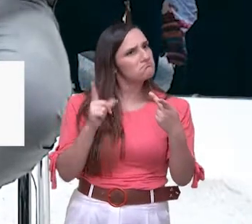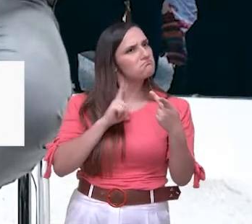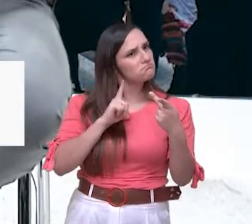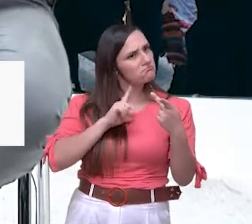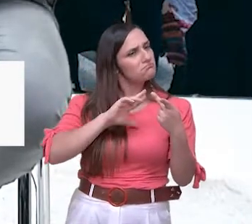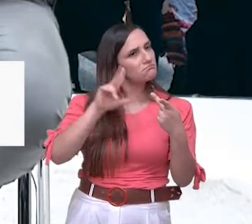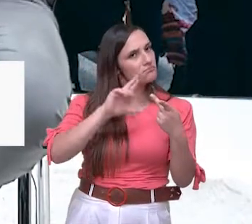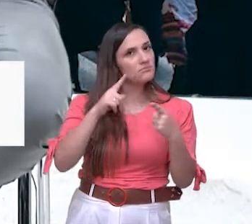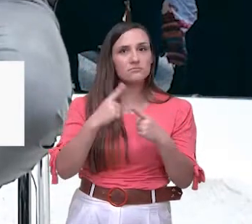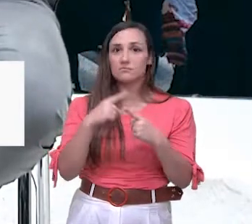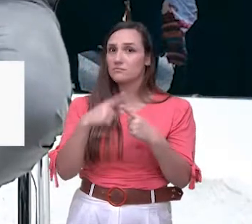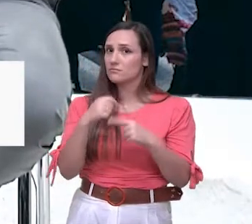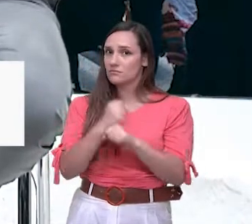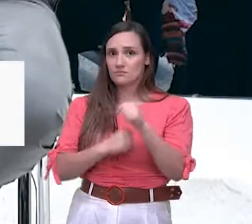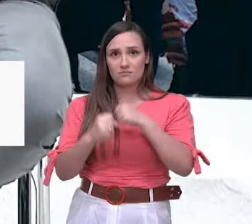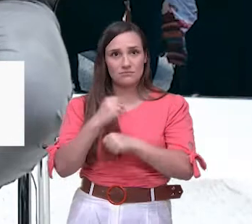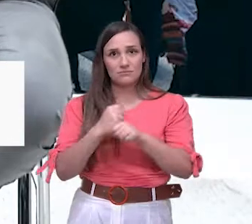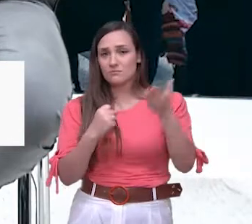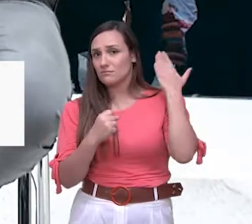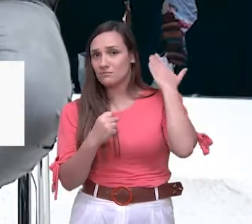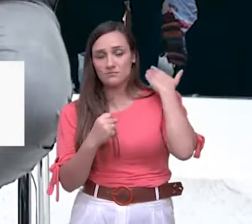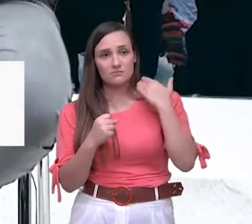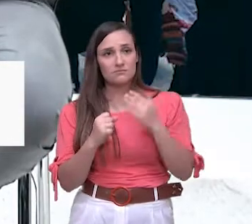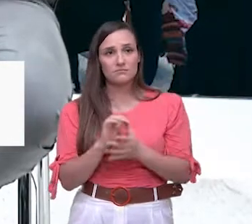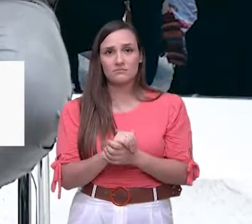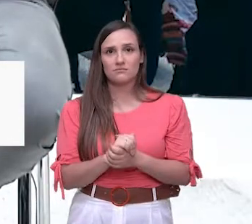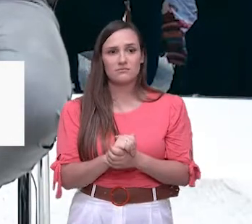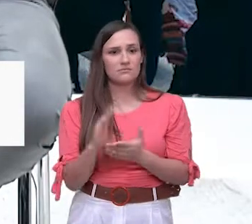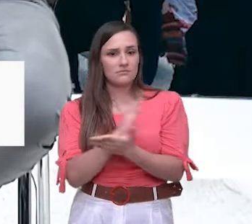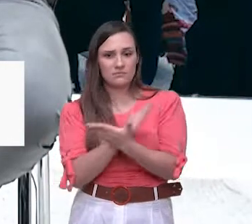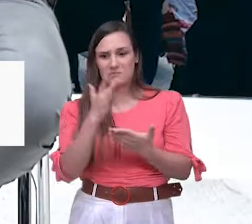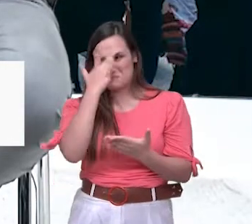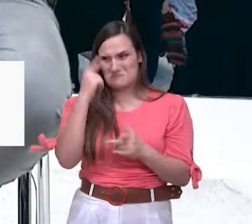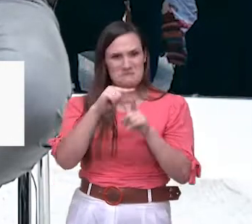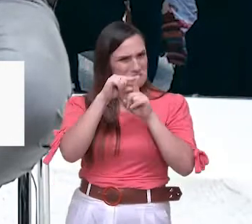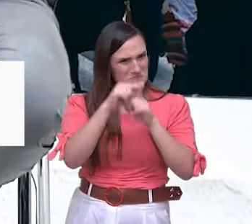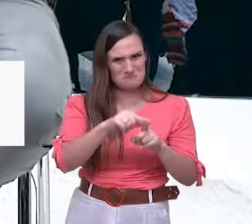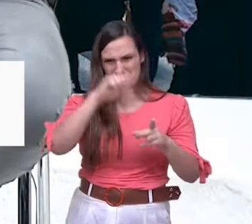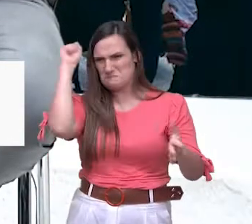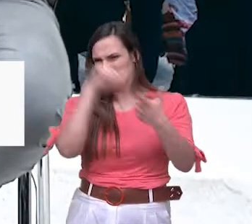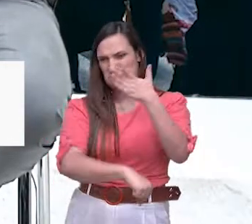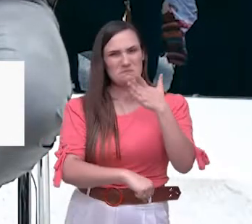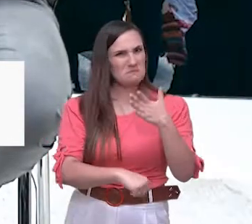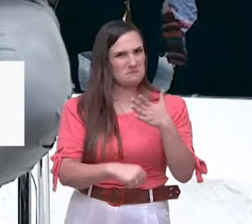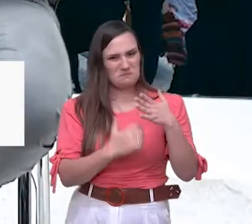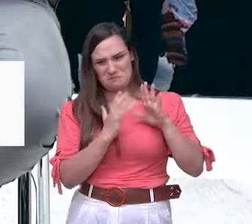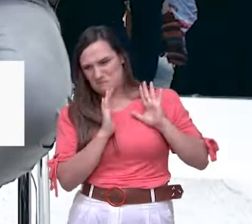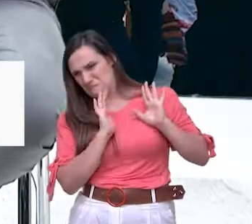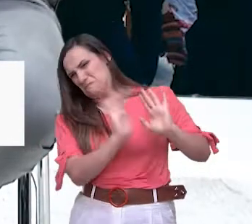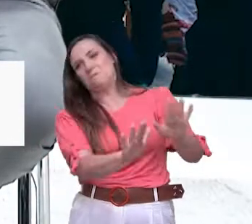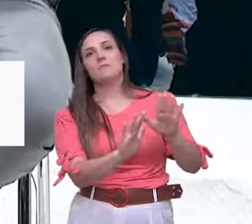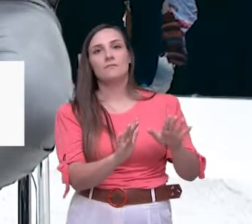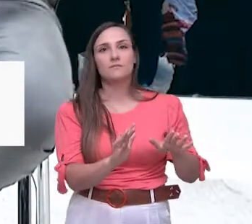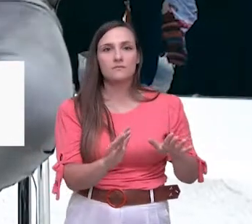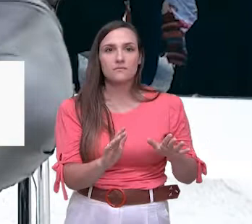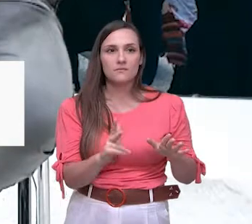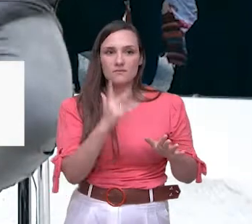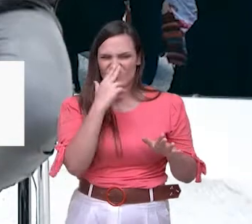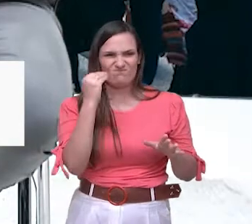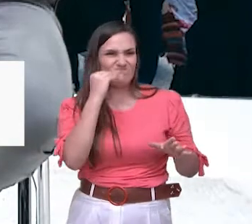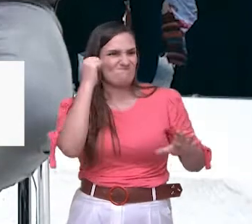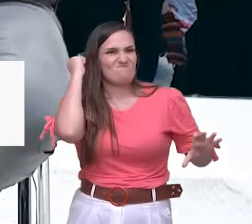anteriormente Alguns alguns anos atrás provavelmente essa pessoa estaria agredindo alguém ou essa pessoa estaria